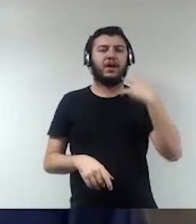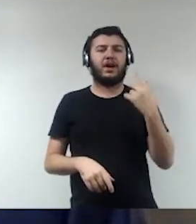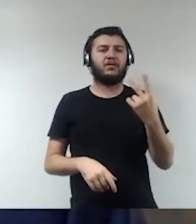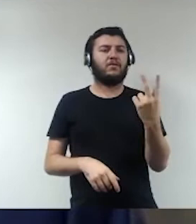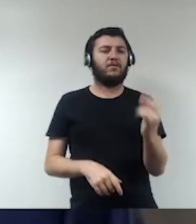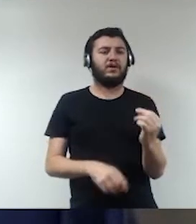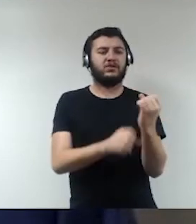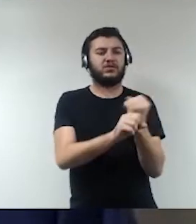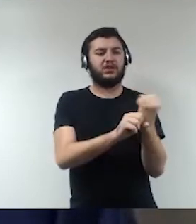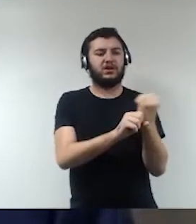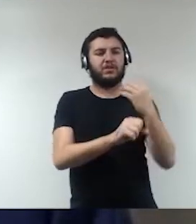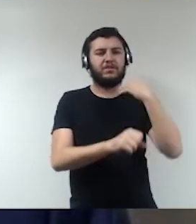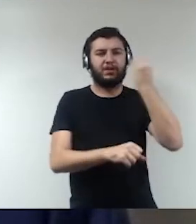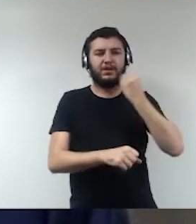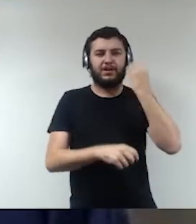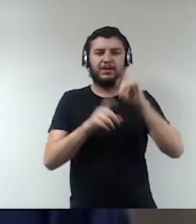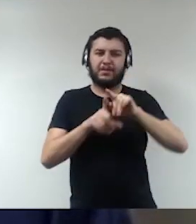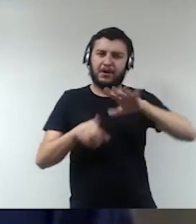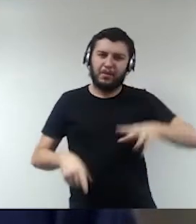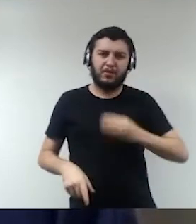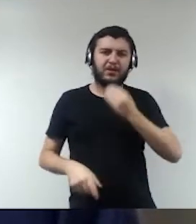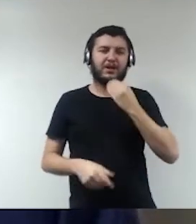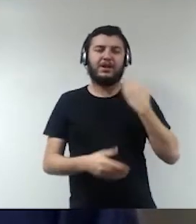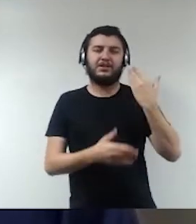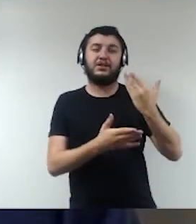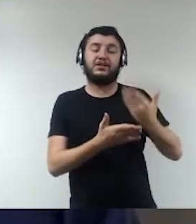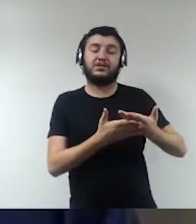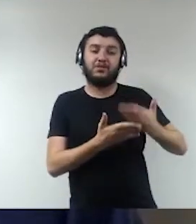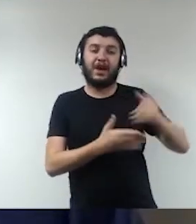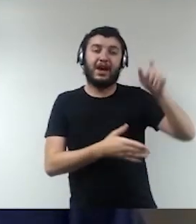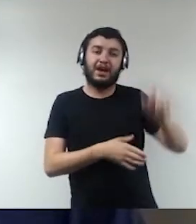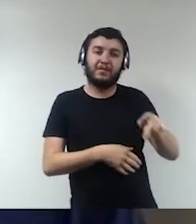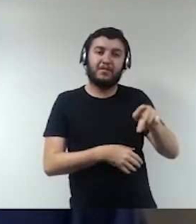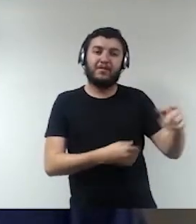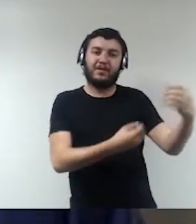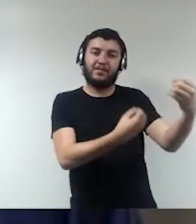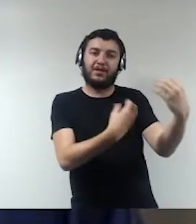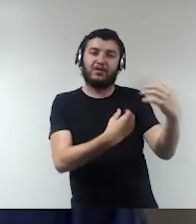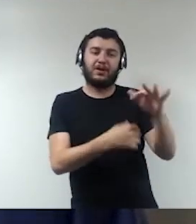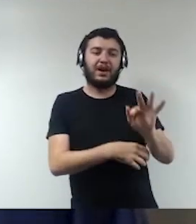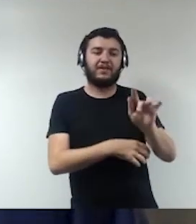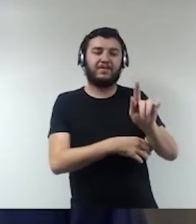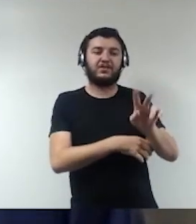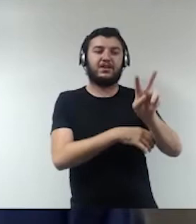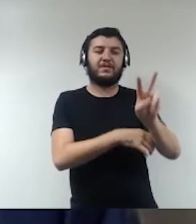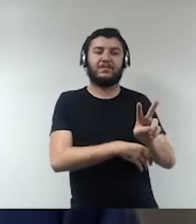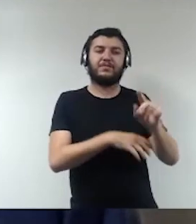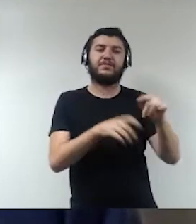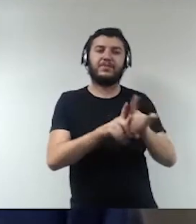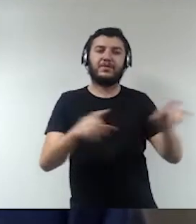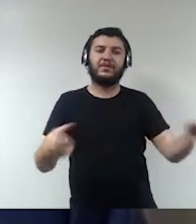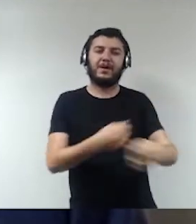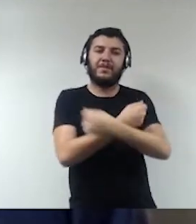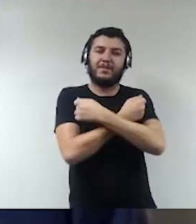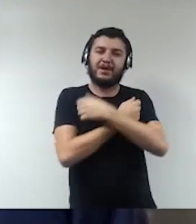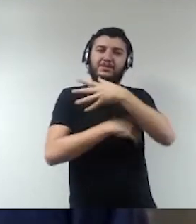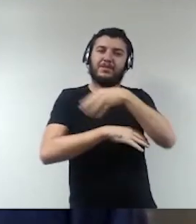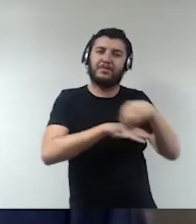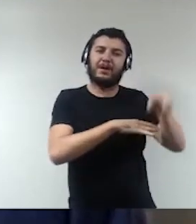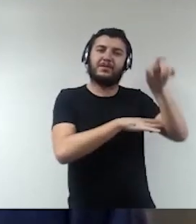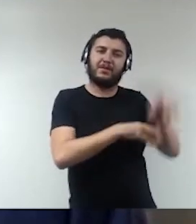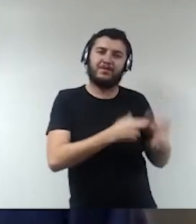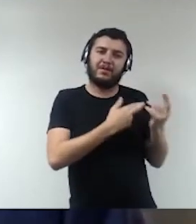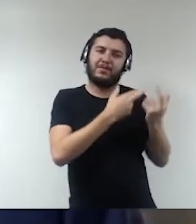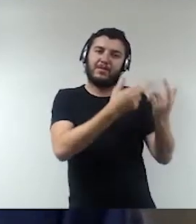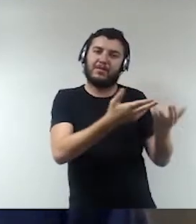ser seu aluno numa pós-graduação da FGV e deixo aqui e passo minha palavra já com meu efusivo abraço. Doutor Pablo, a